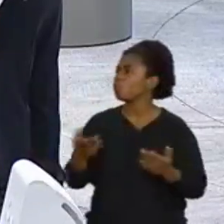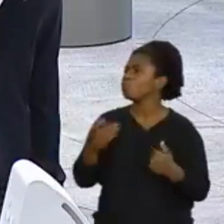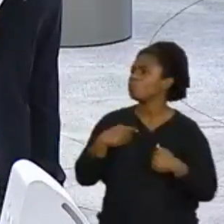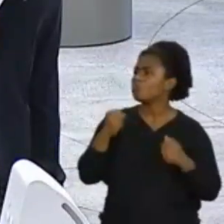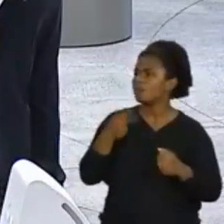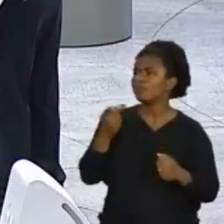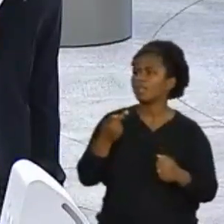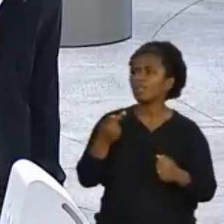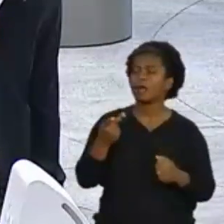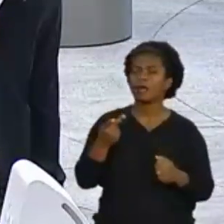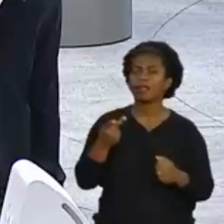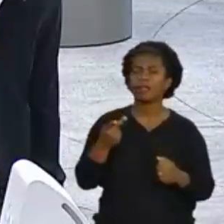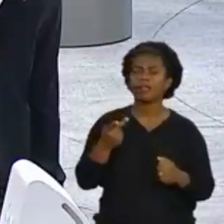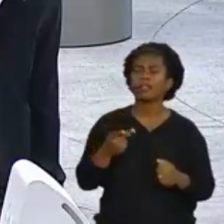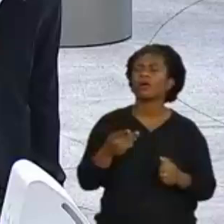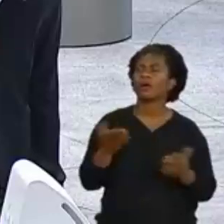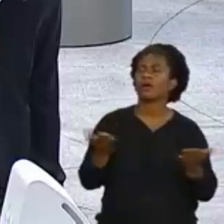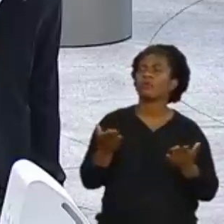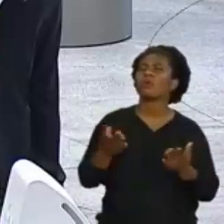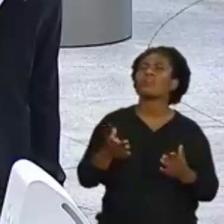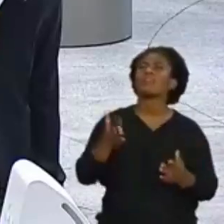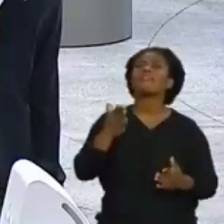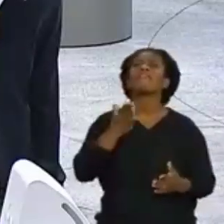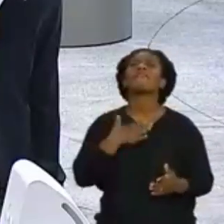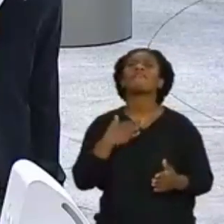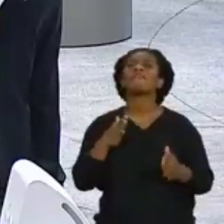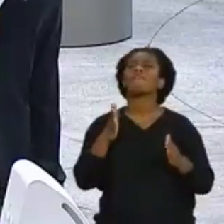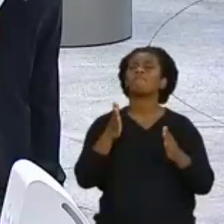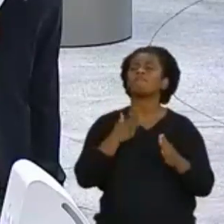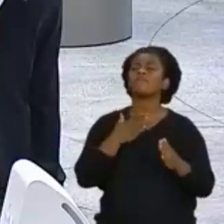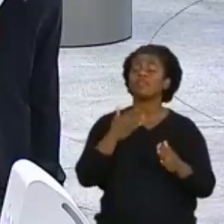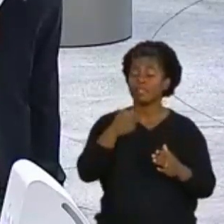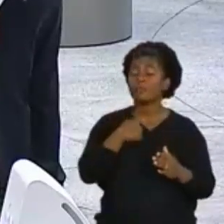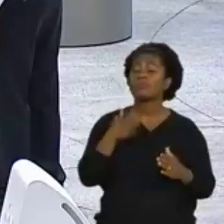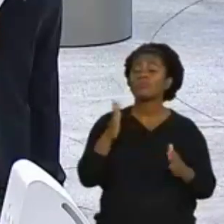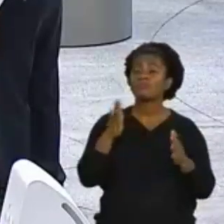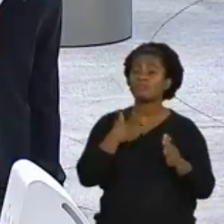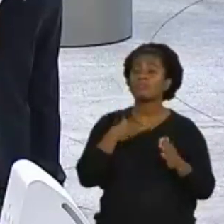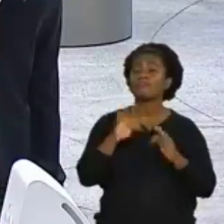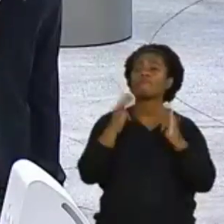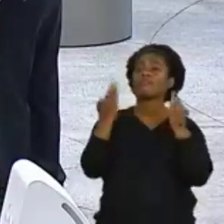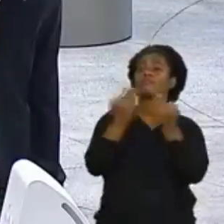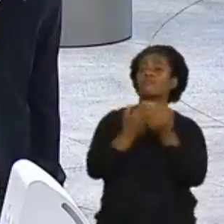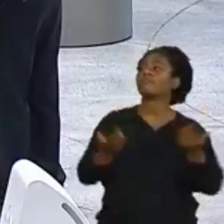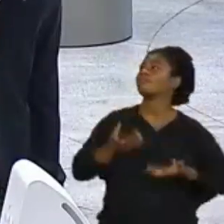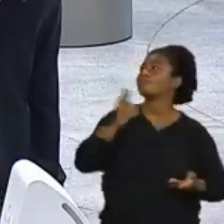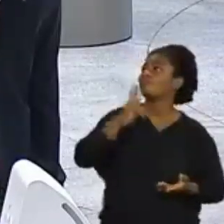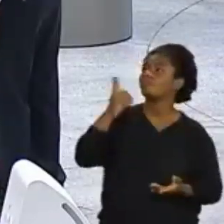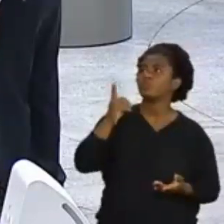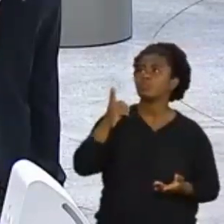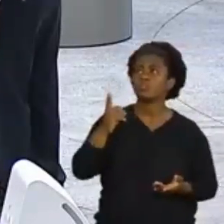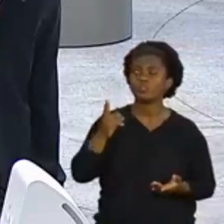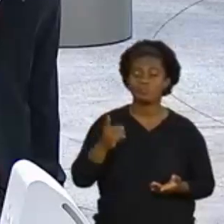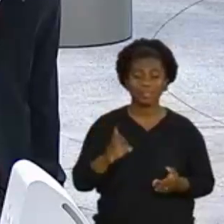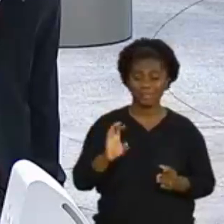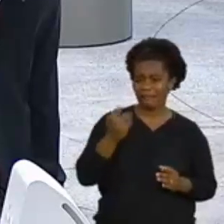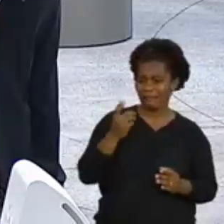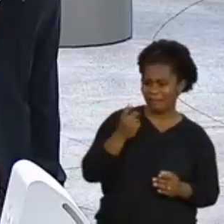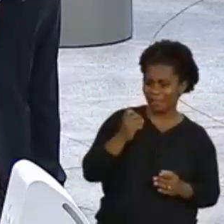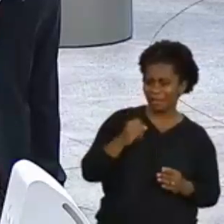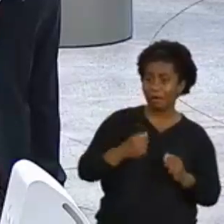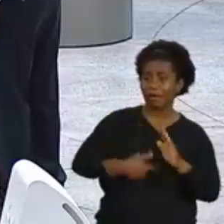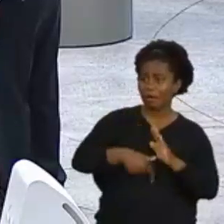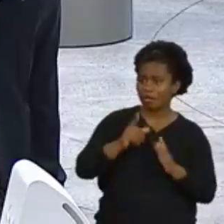via sempre eles se arrumando para sair, para festinhas mundanas, para tudo. Hoje o prazer deles é juntar primos, amigos para